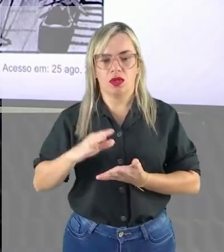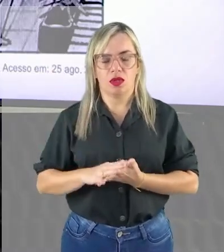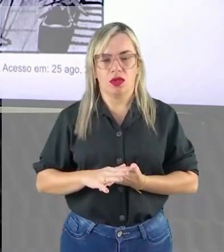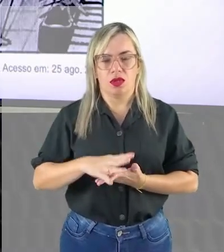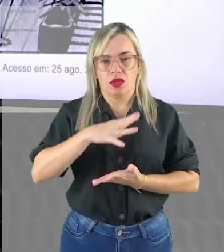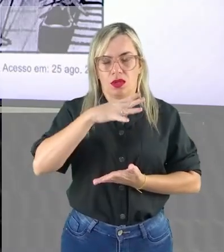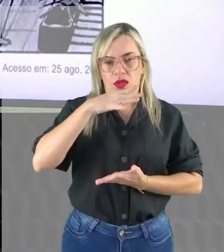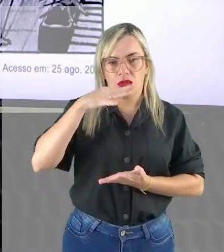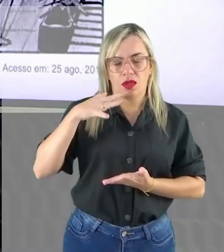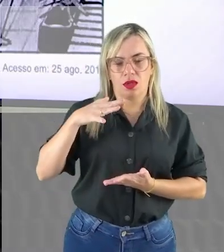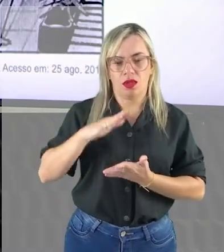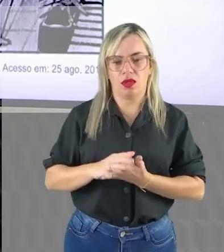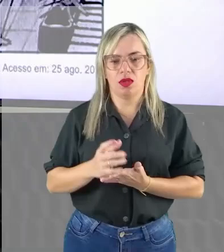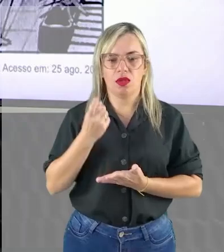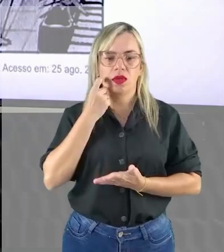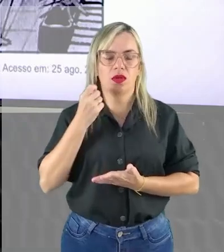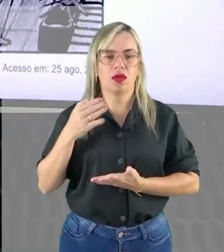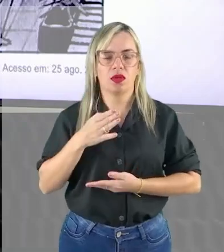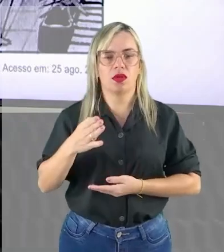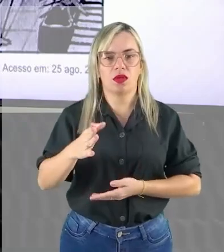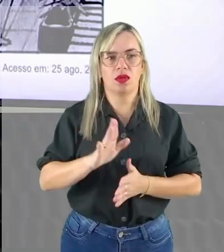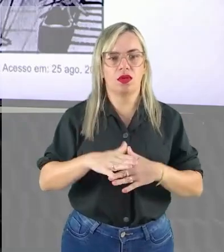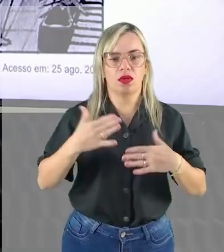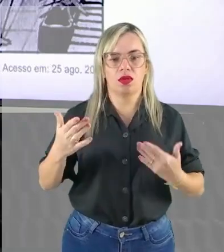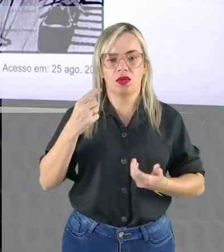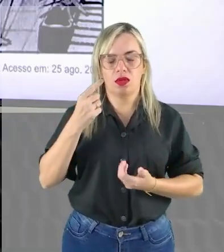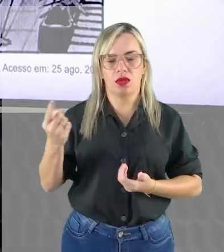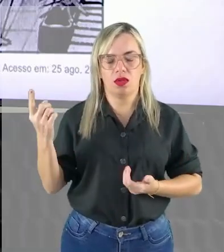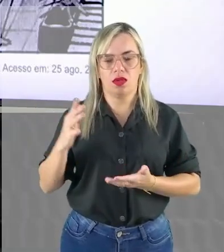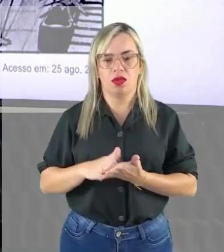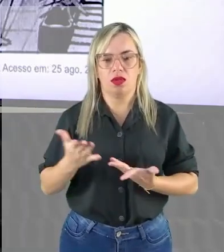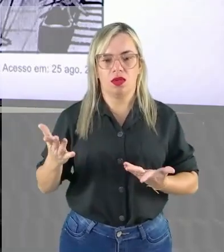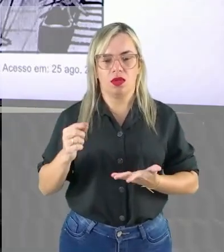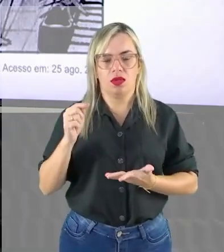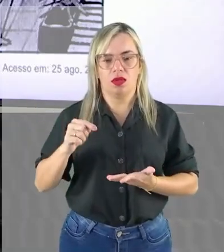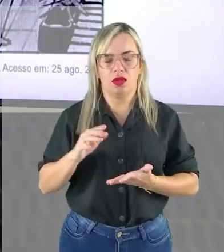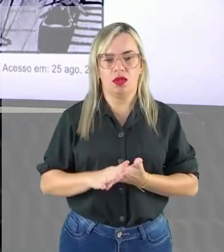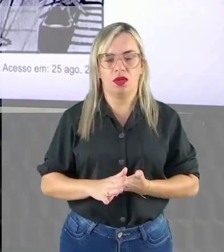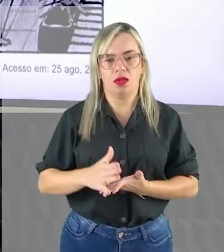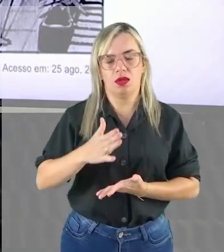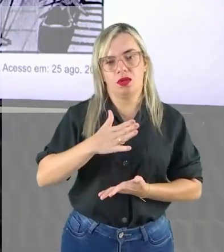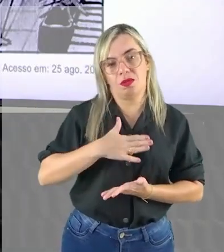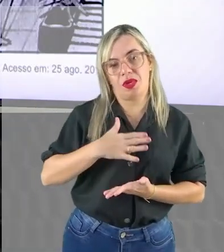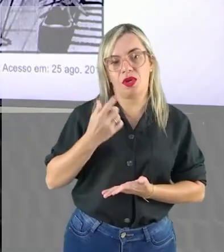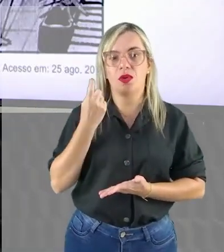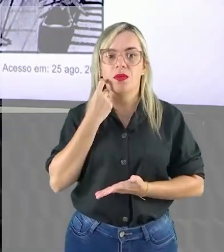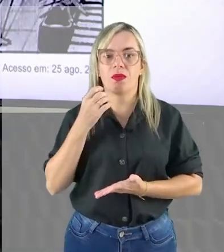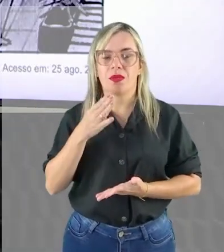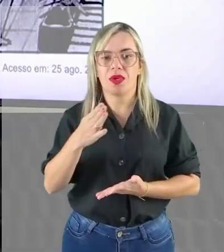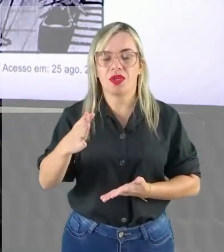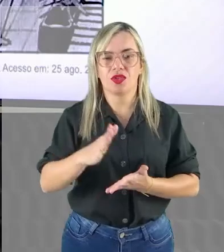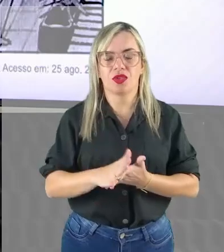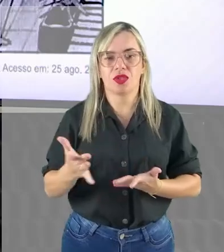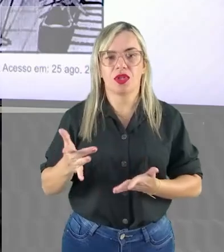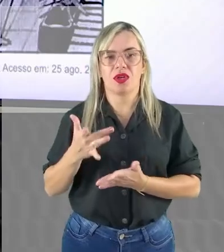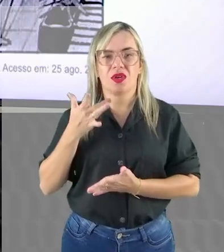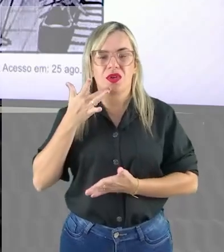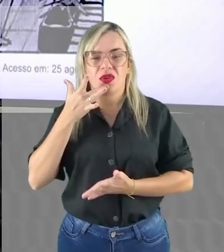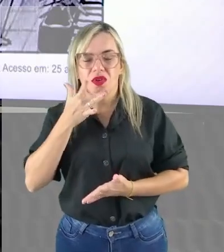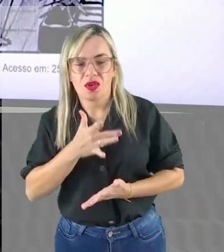tem uma crítica aí na charge. Ele deveria falar o contrário, né? O meu peixe está com gosto de mercúrio. Aí ela